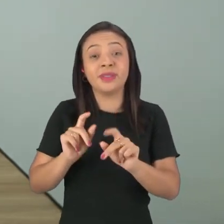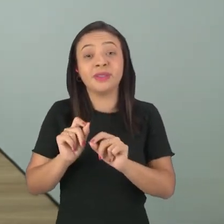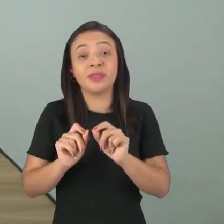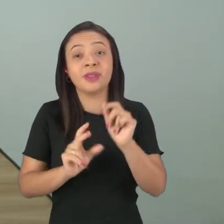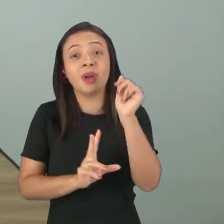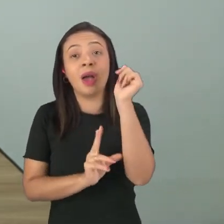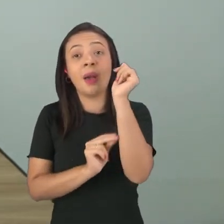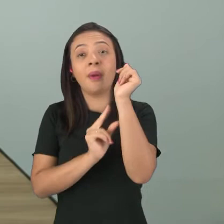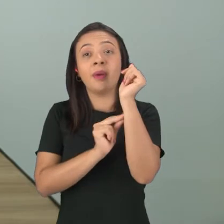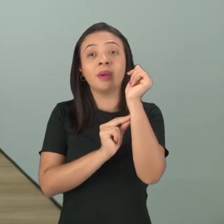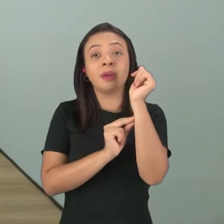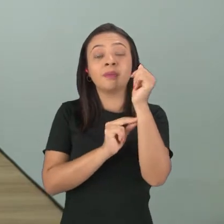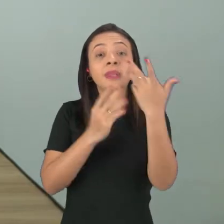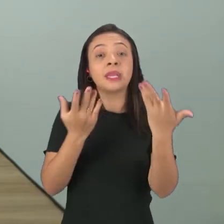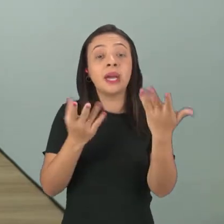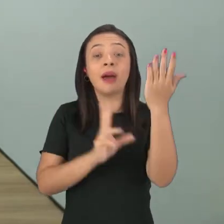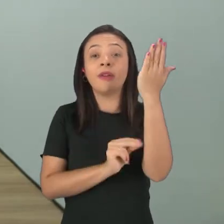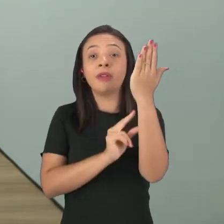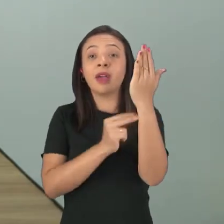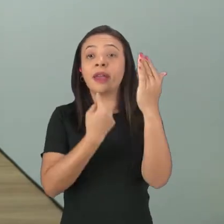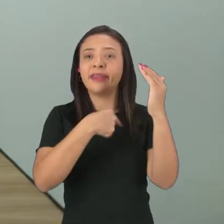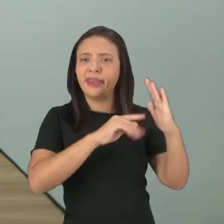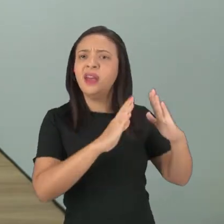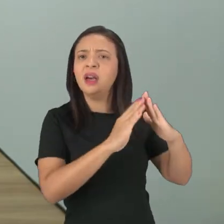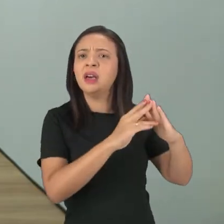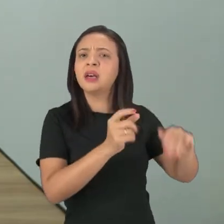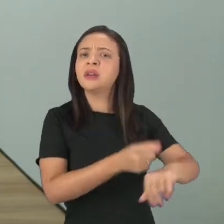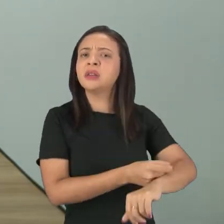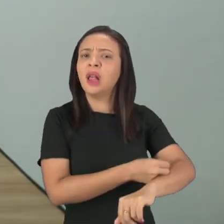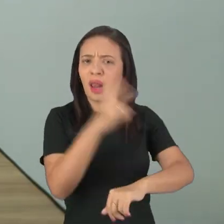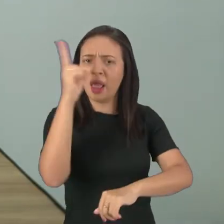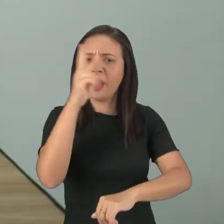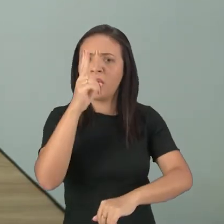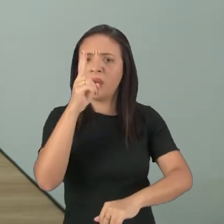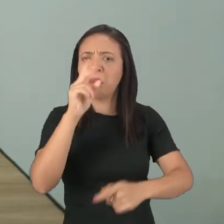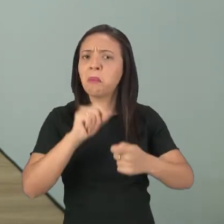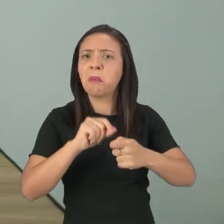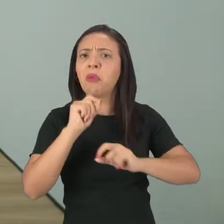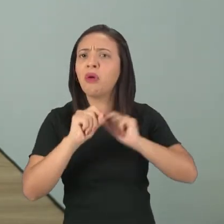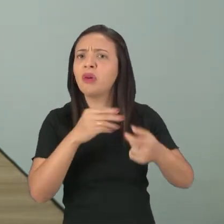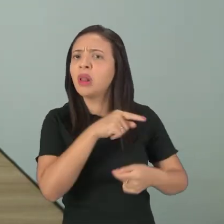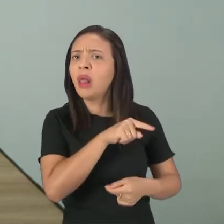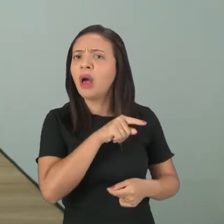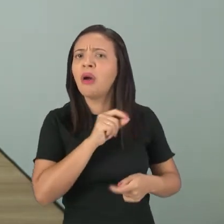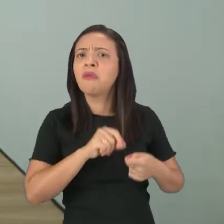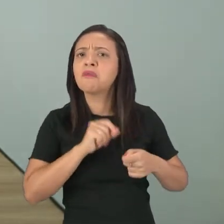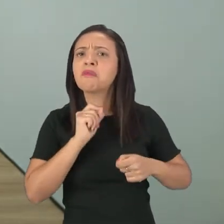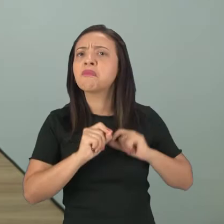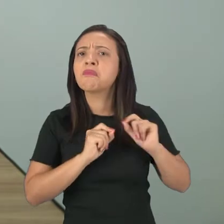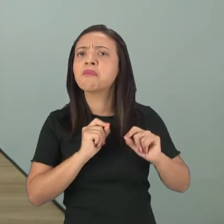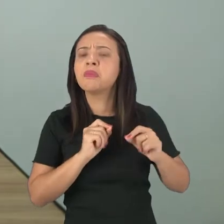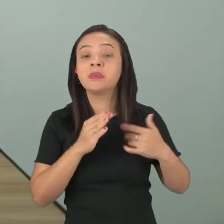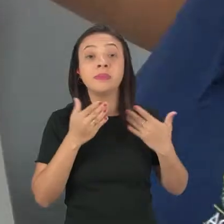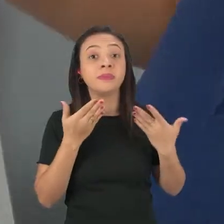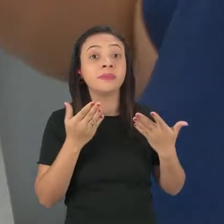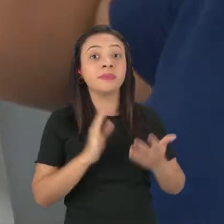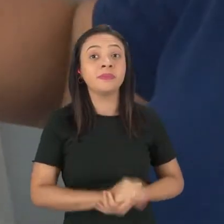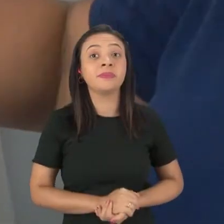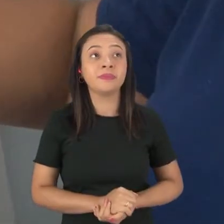cigarra foi fazer a casa da formiga vocês lembram de vocês lembram a cigarra